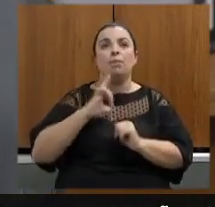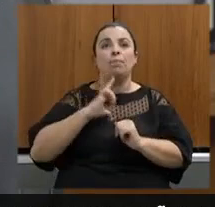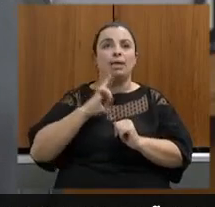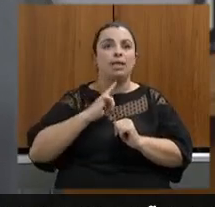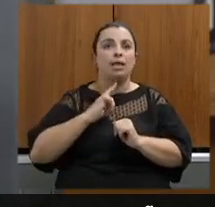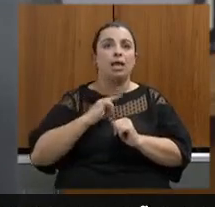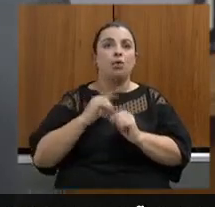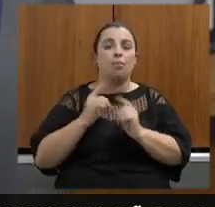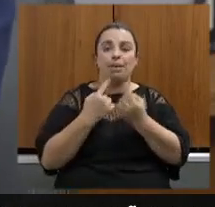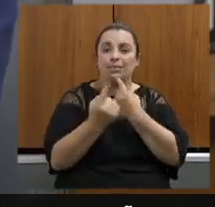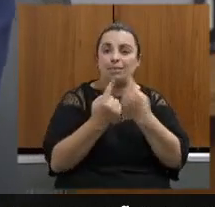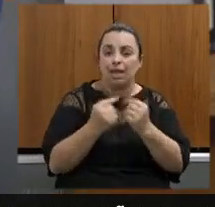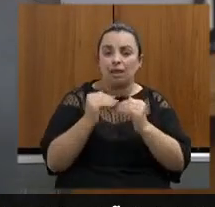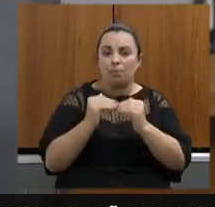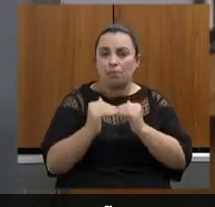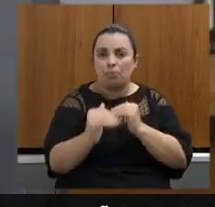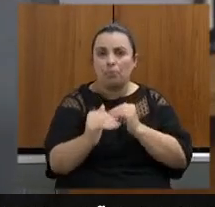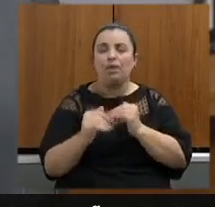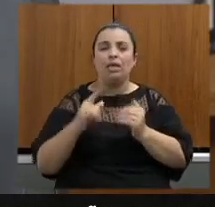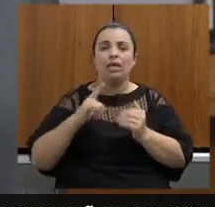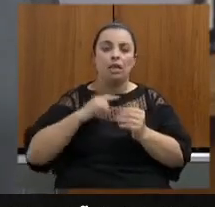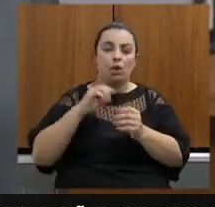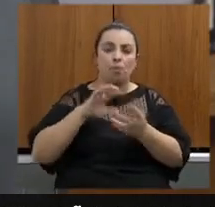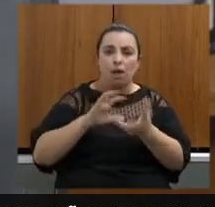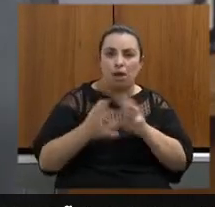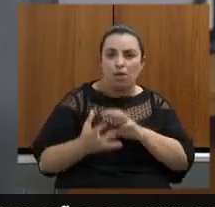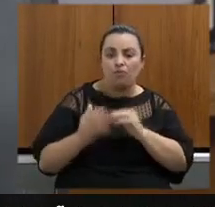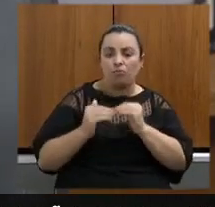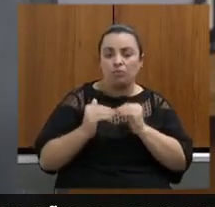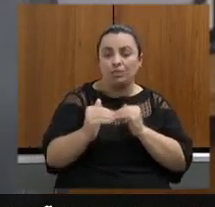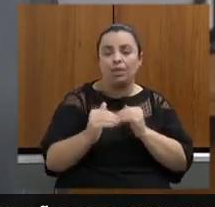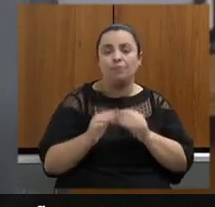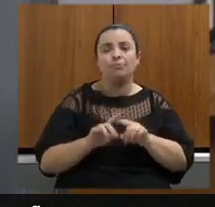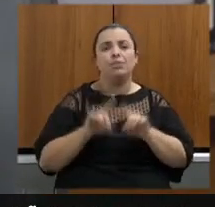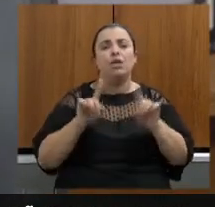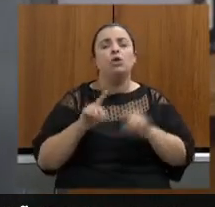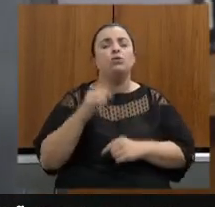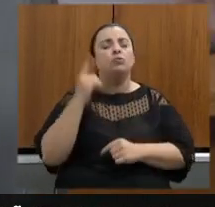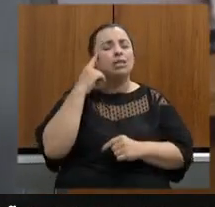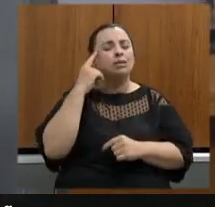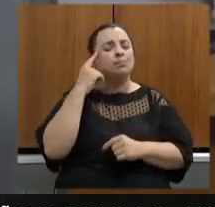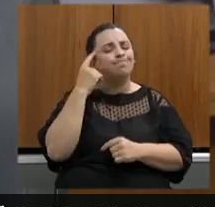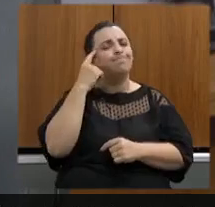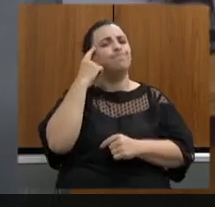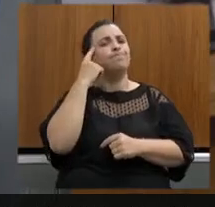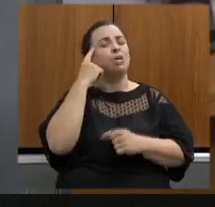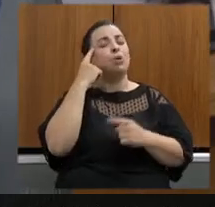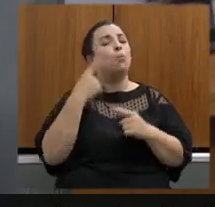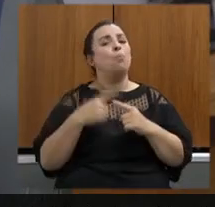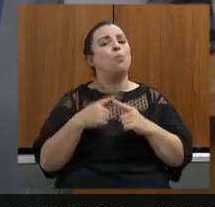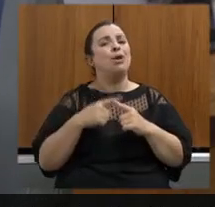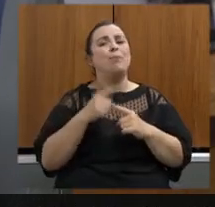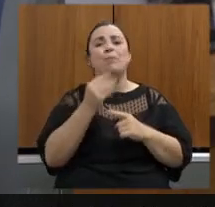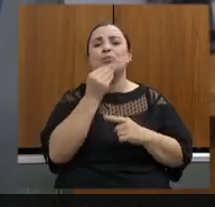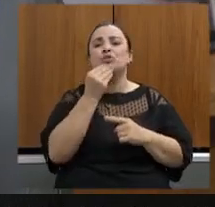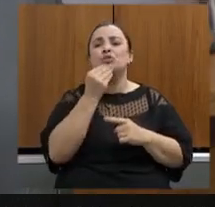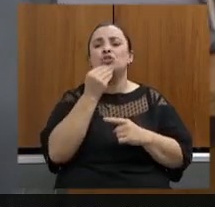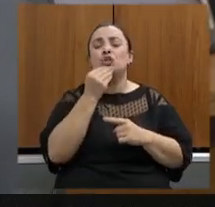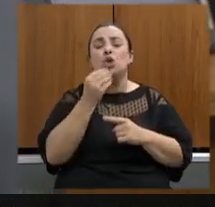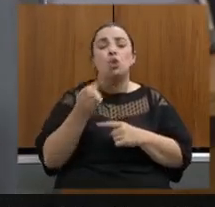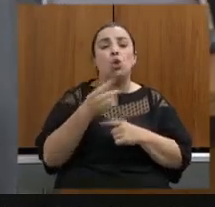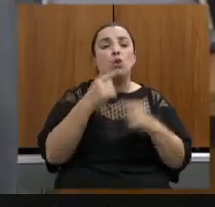eu como estrada para que o recapeamento de alguma estrada e todas as vezes eu sempre eu sempre E por que não investir em novos modais